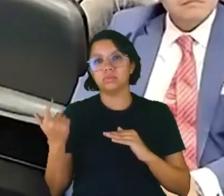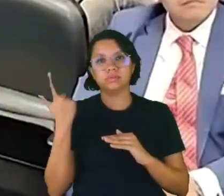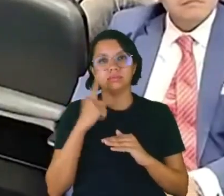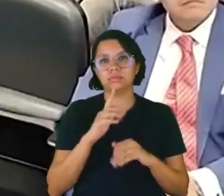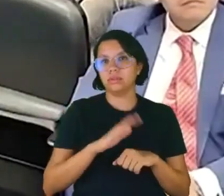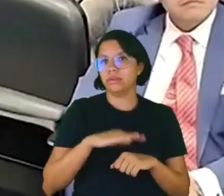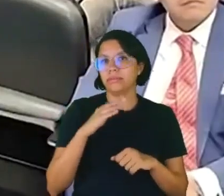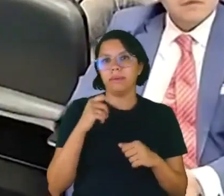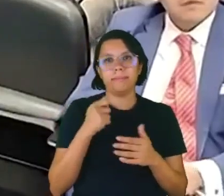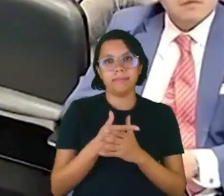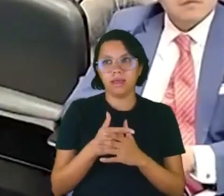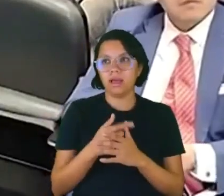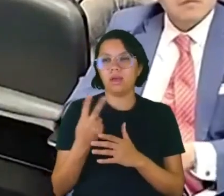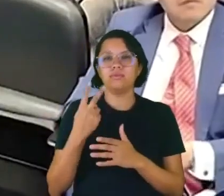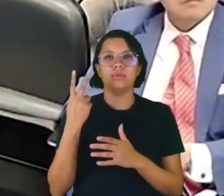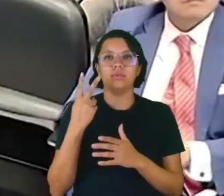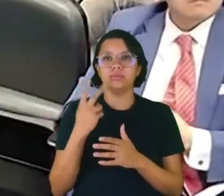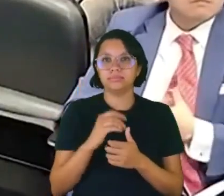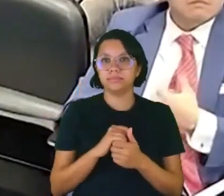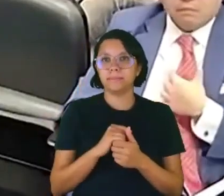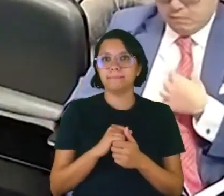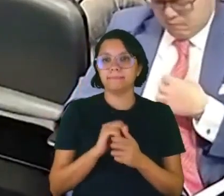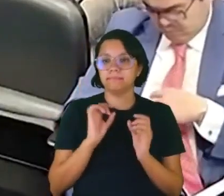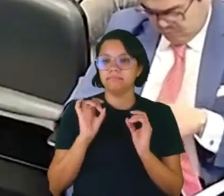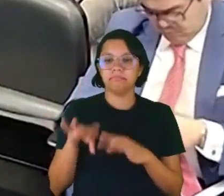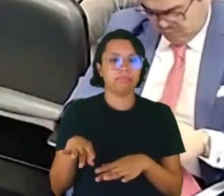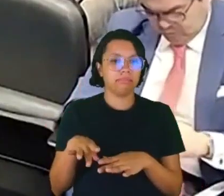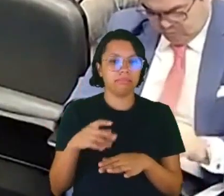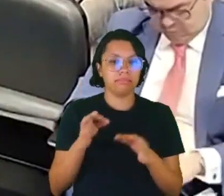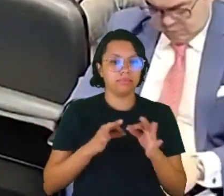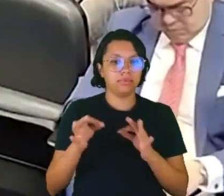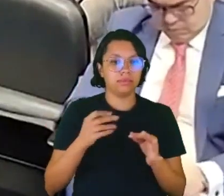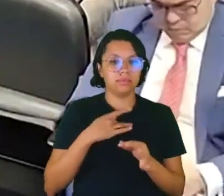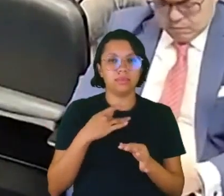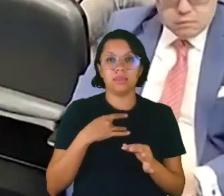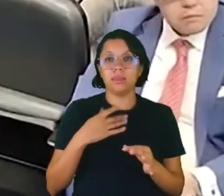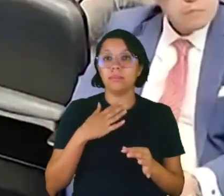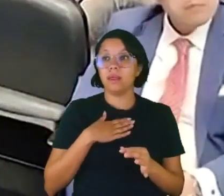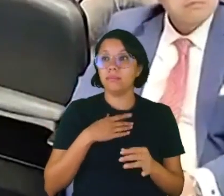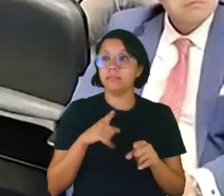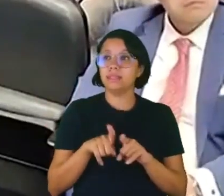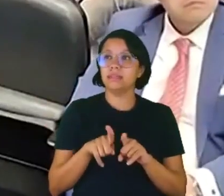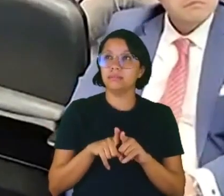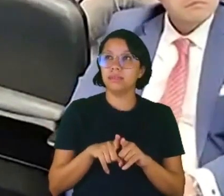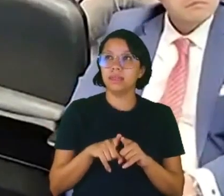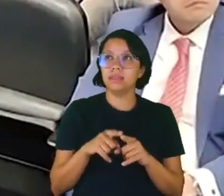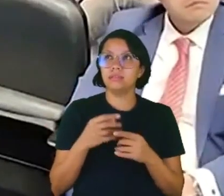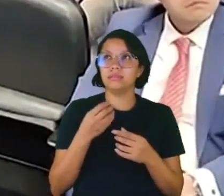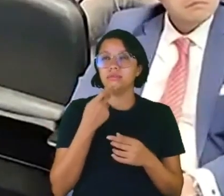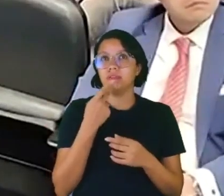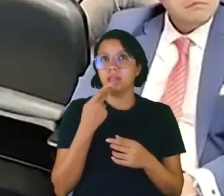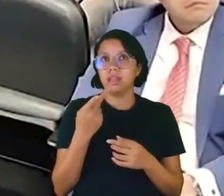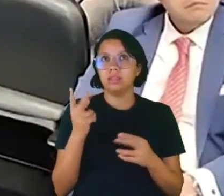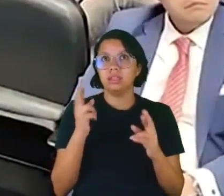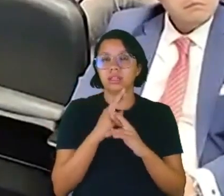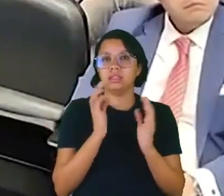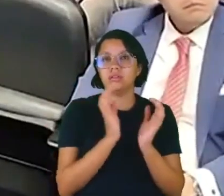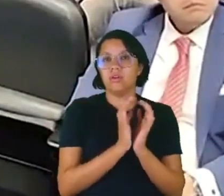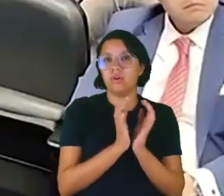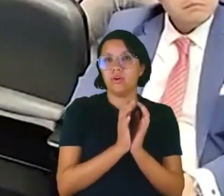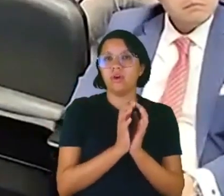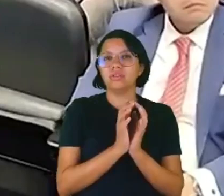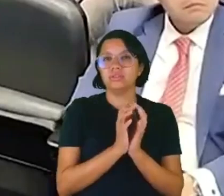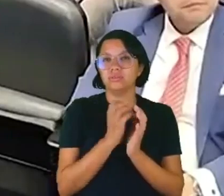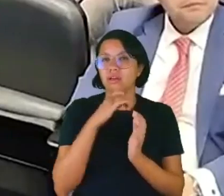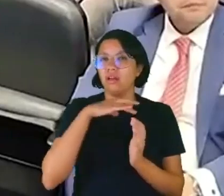pagar o valor e acabam abandonando os planos. Isso, para mim, também, vamos dizer, em termos coletivos,